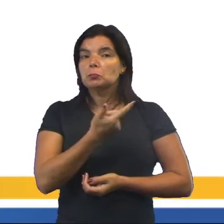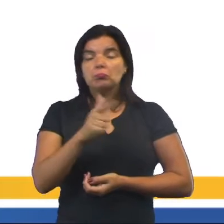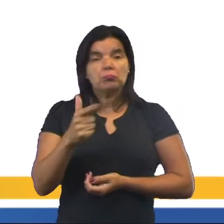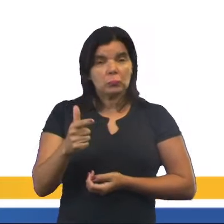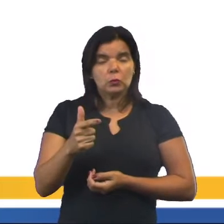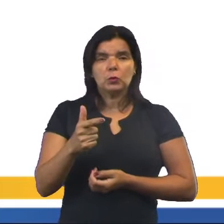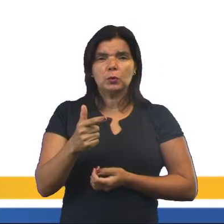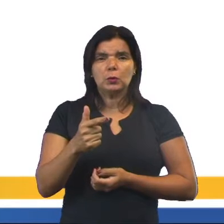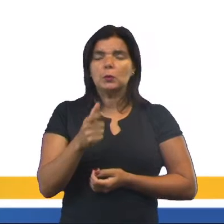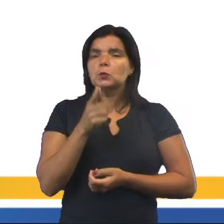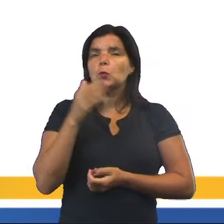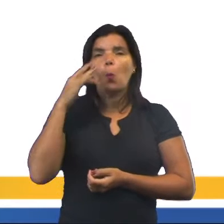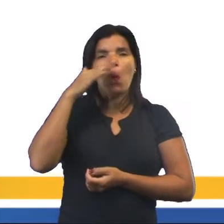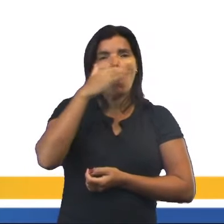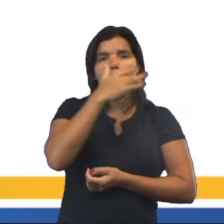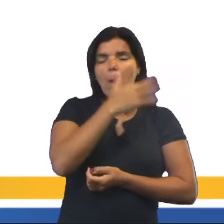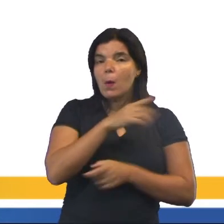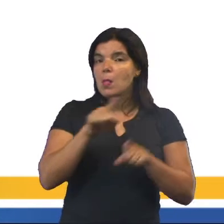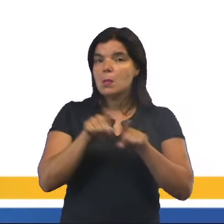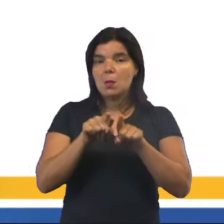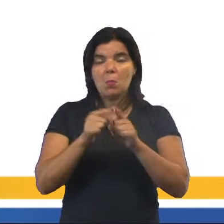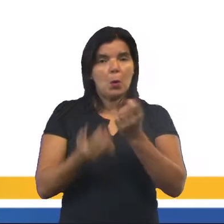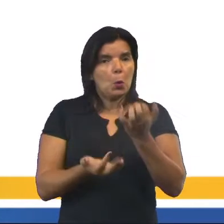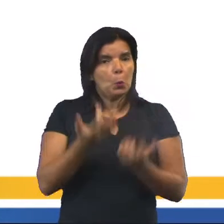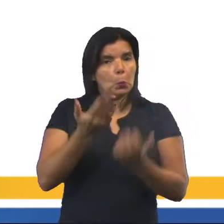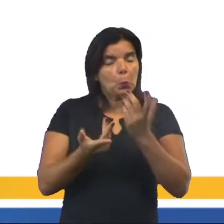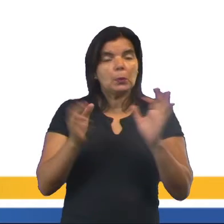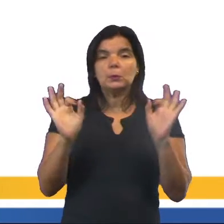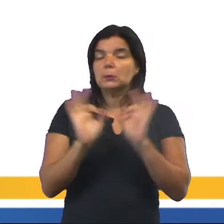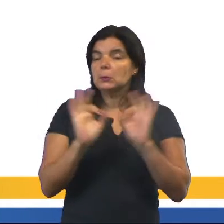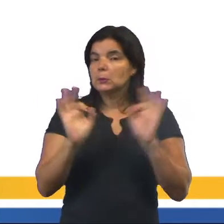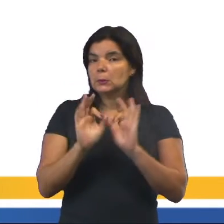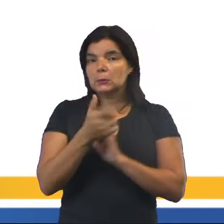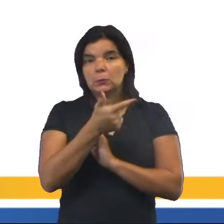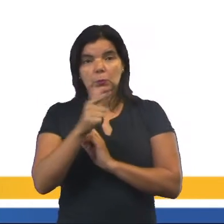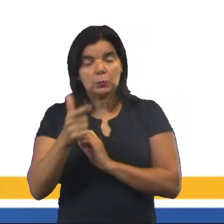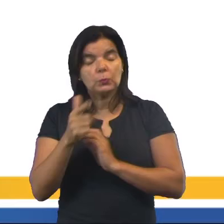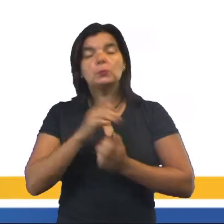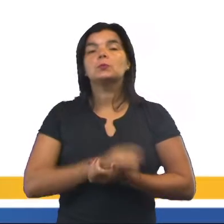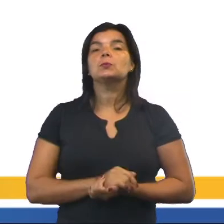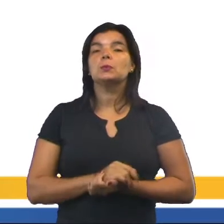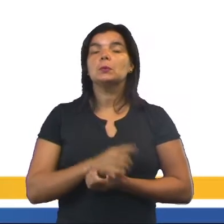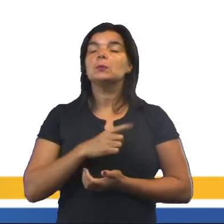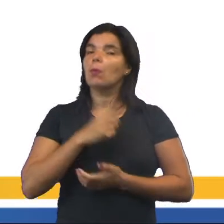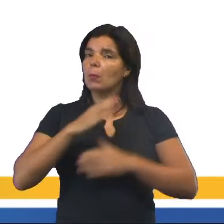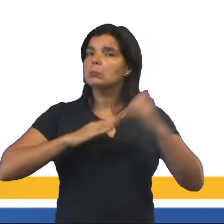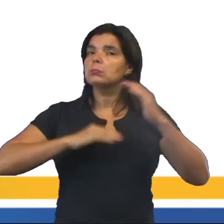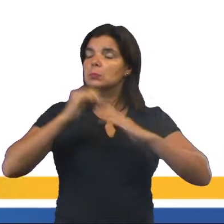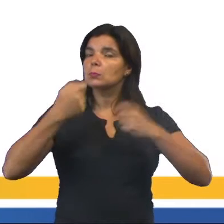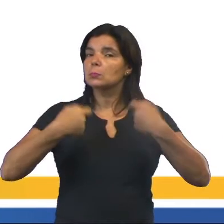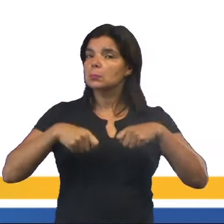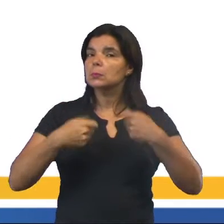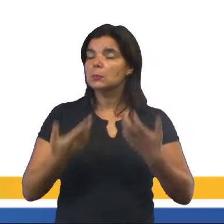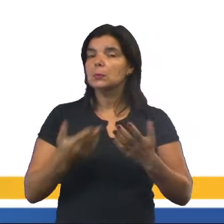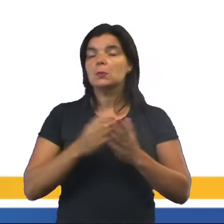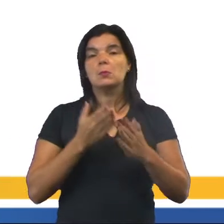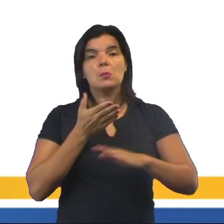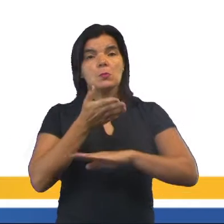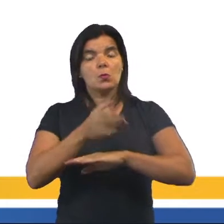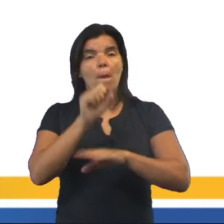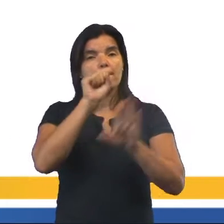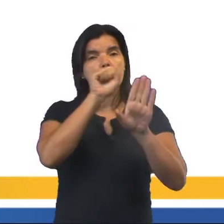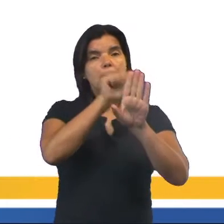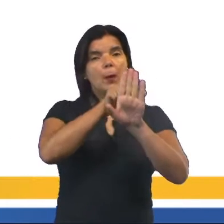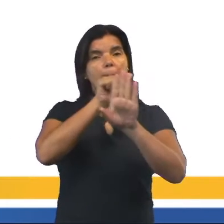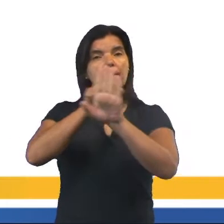os aquecedores e nem os fogões como nós conhecemos hoje. Então, era uma profissão necessária. Eles iam de